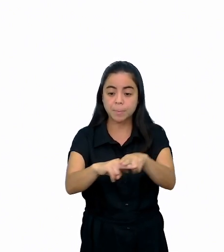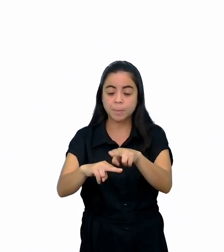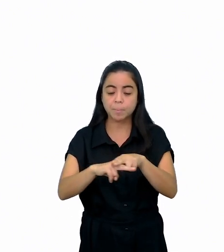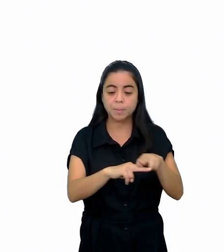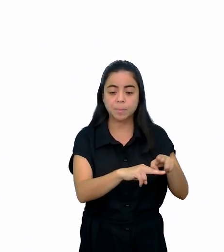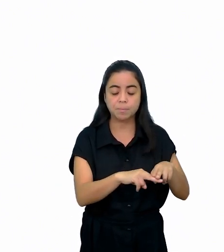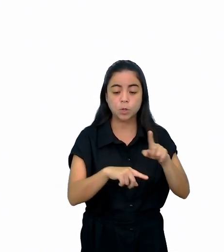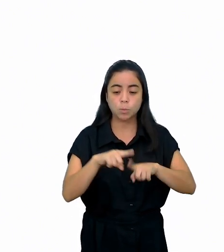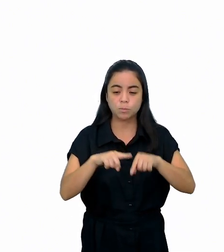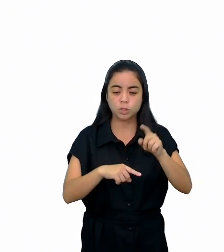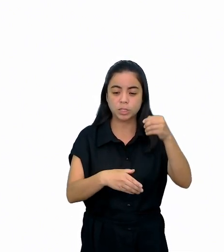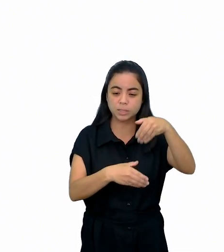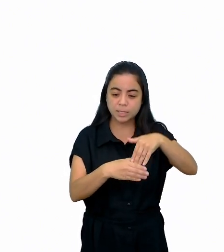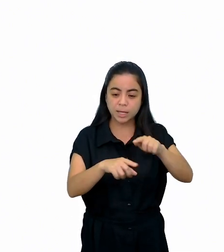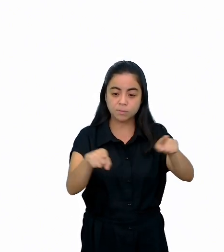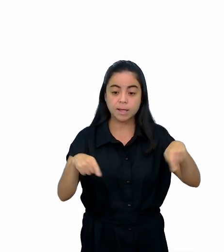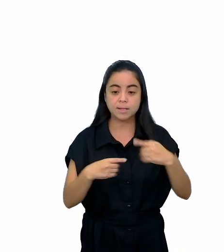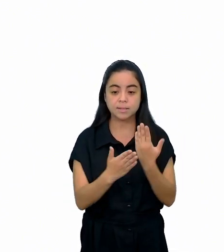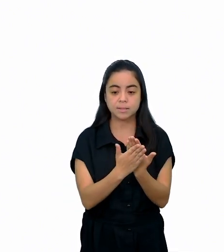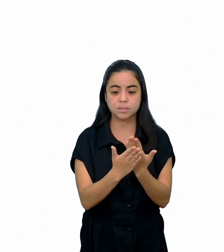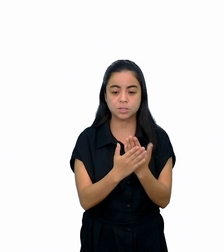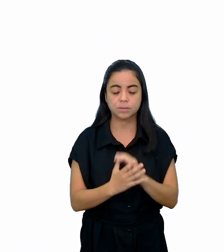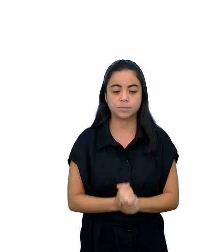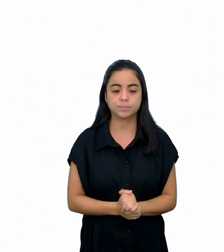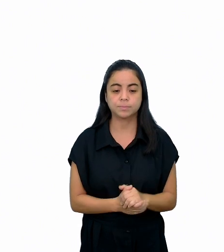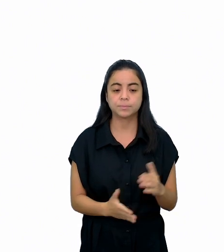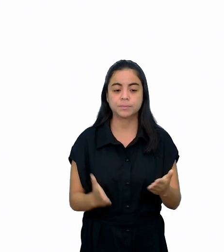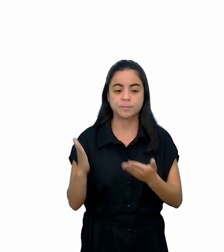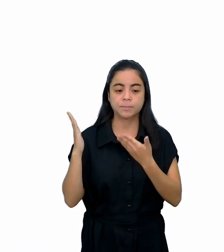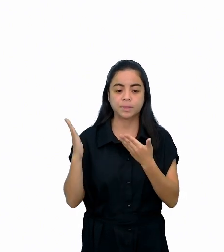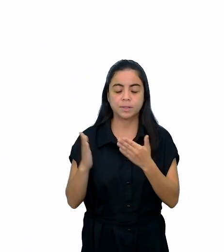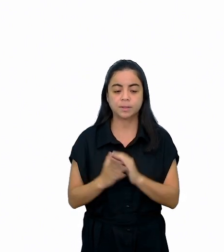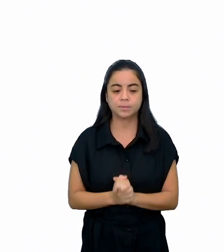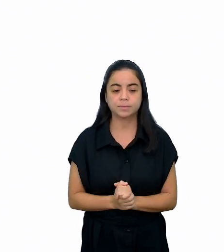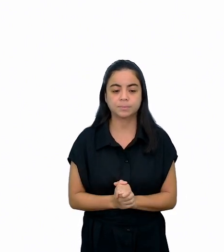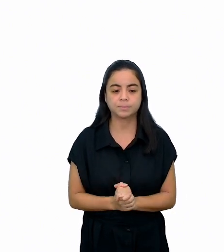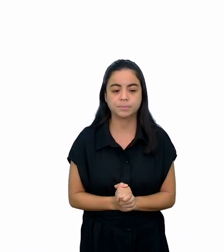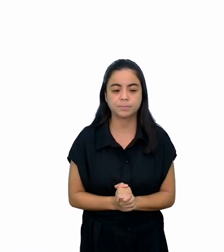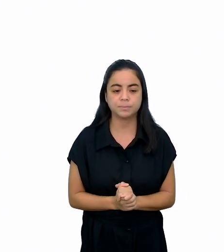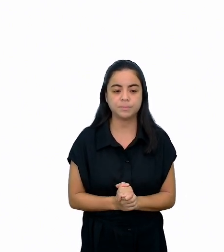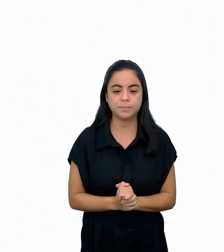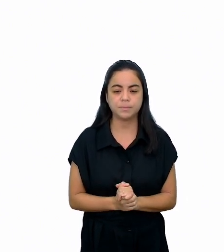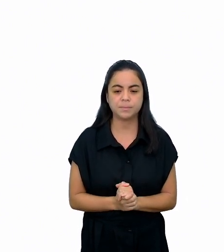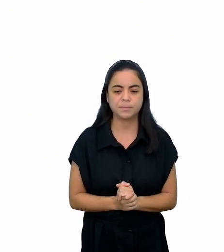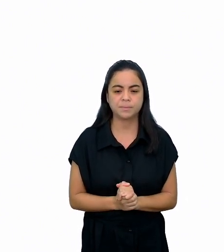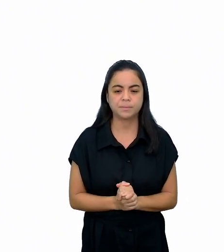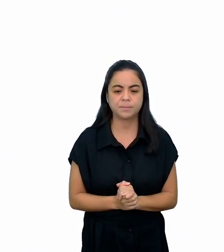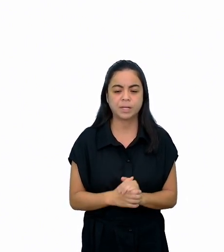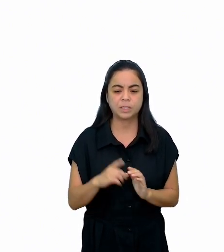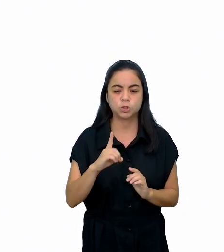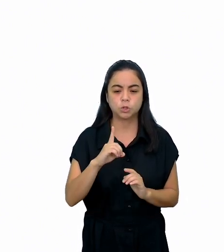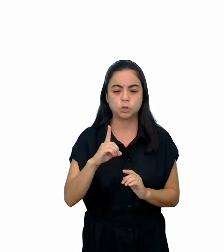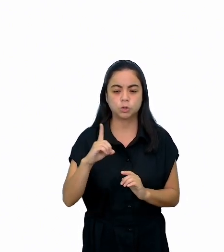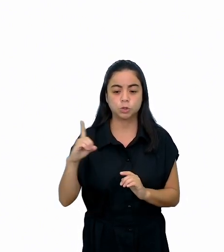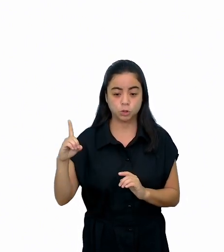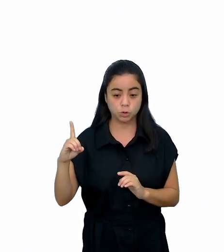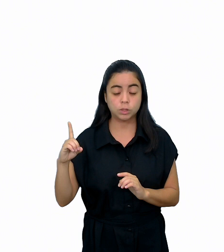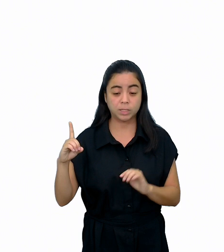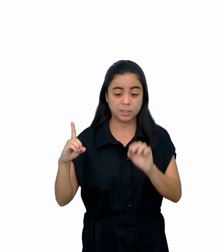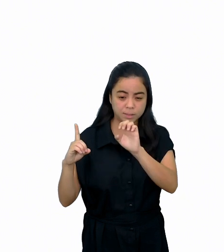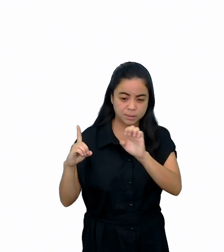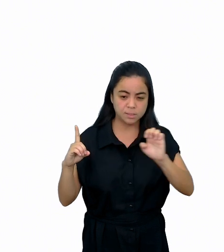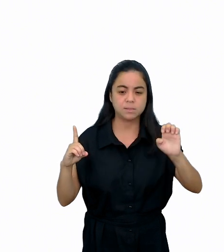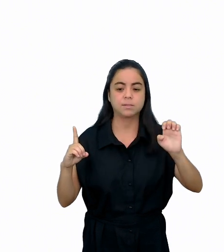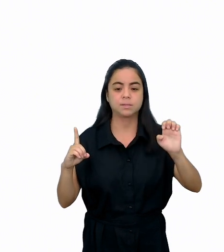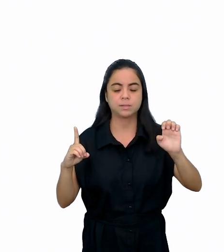desse espaço. Então, vou pedir para revelar aí os lados que situam a localização tanto à esquerda quanto